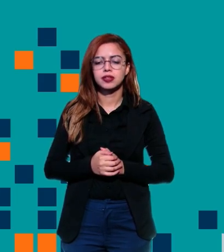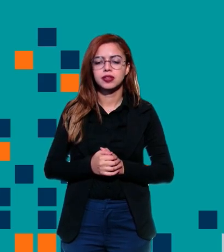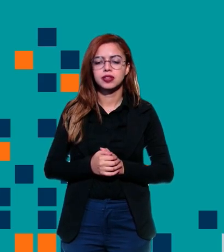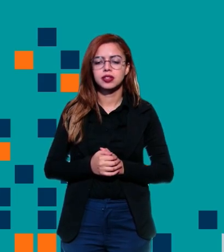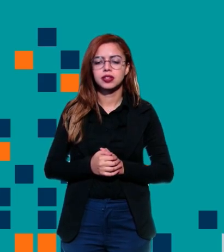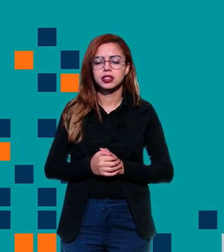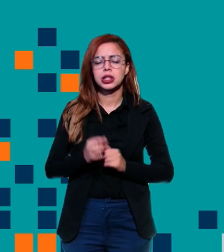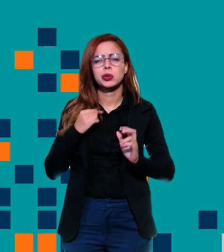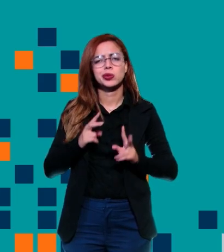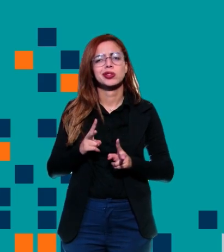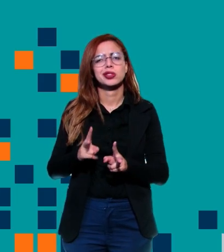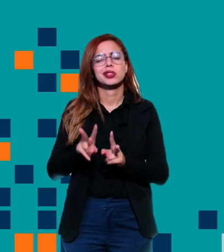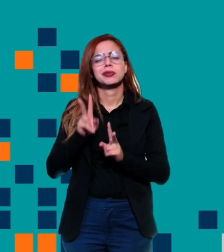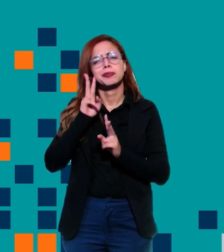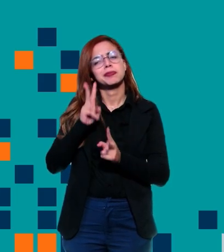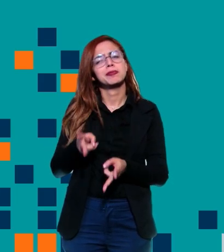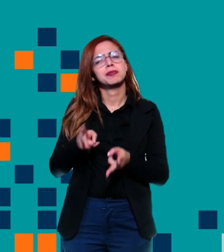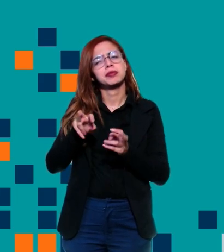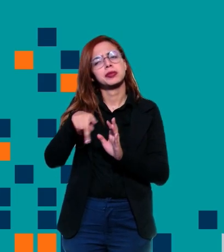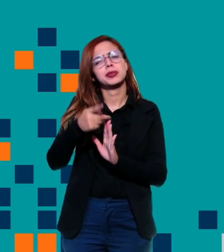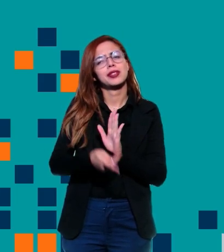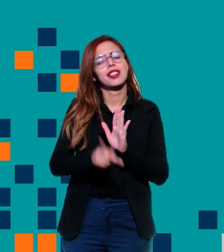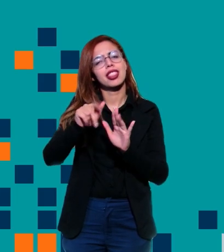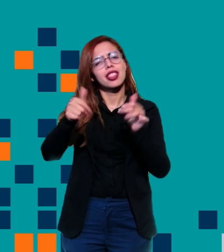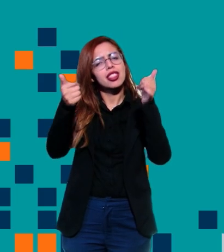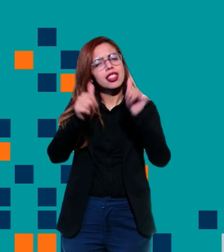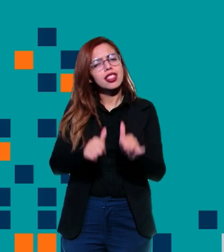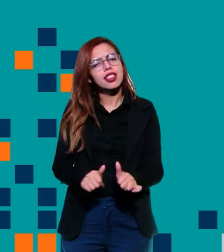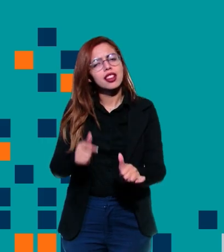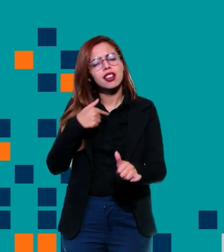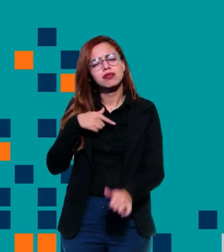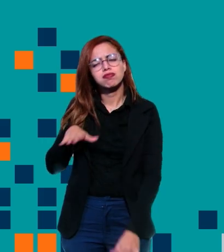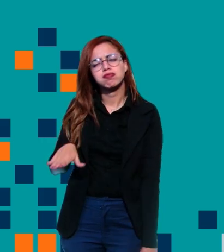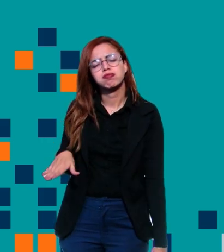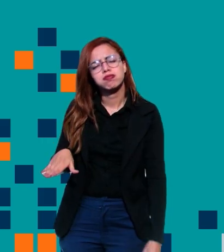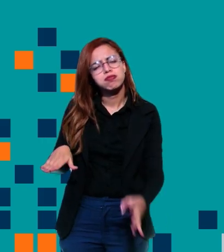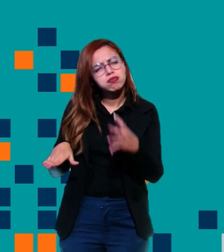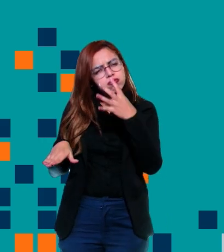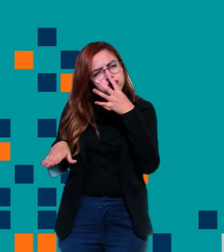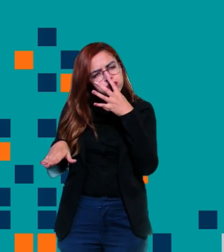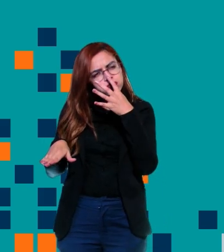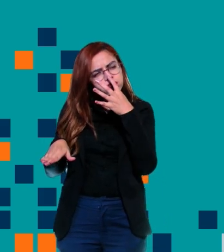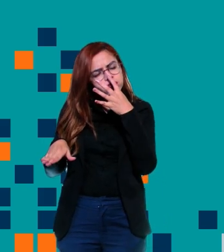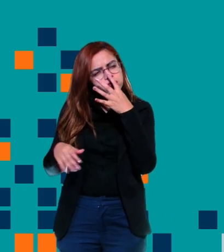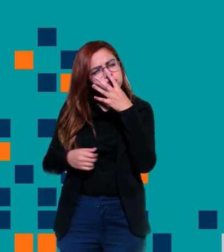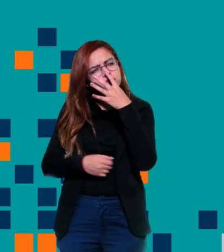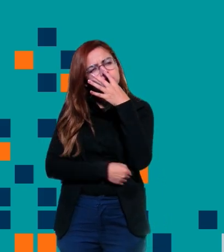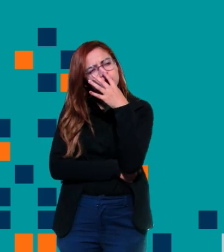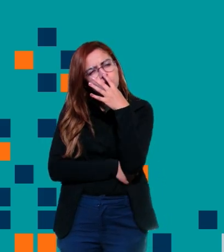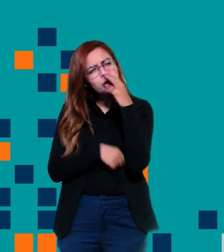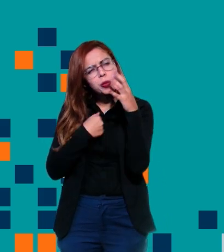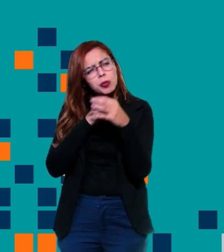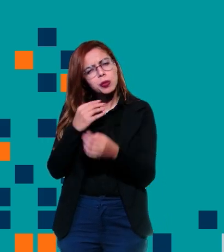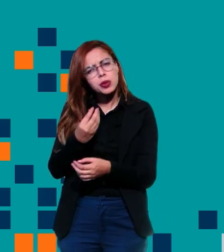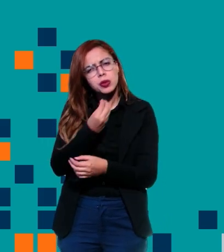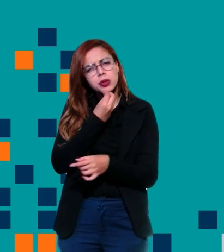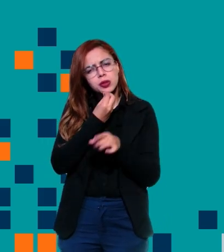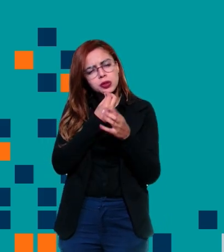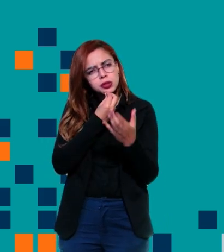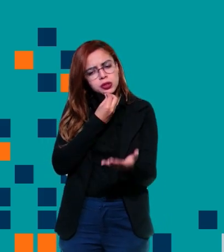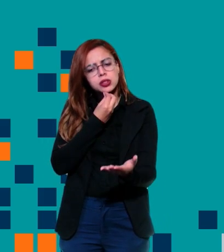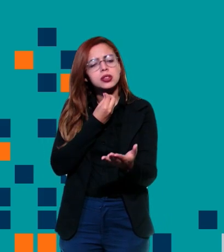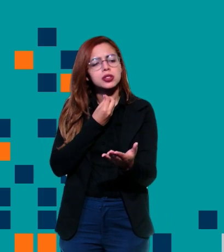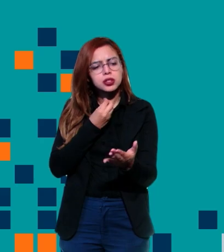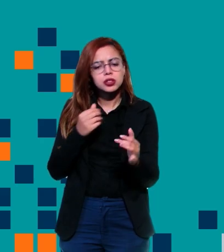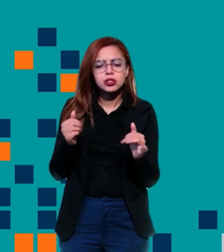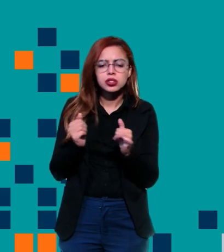Eu sempre vi esse projeto como imagem, né? Desde garoto, assim. E eu tive a oportunidade de, no acervo dele, a